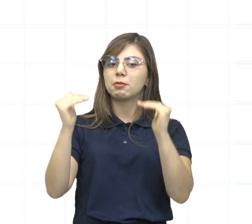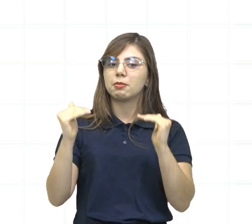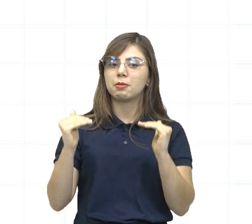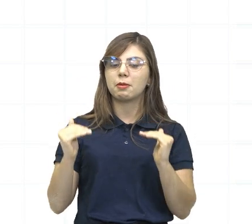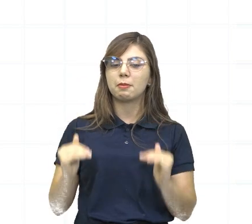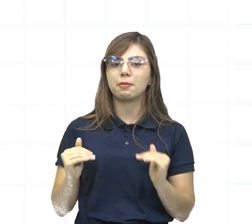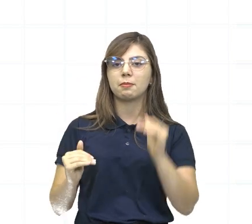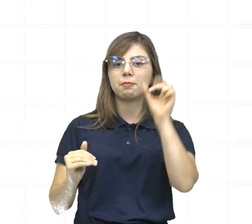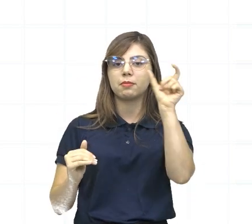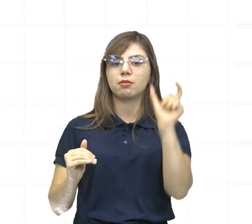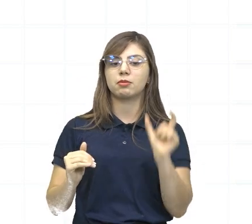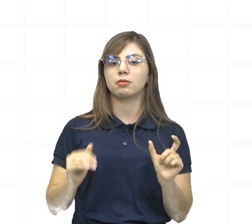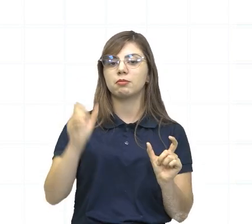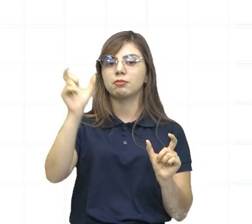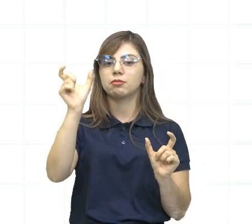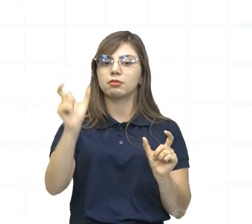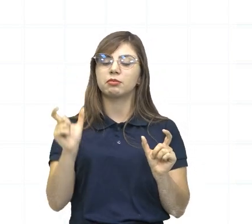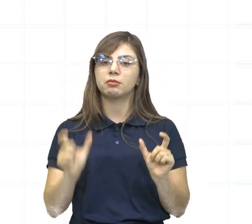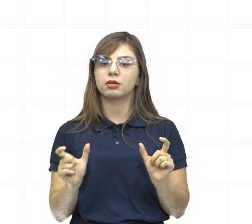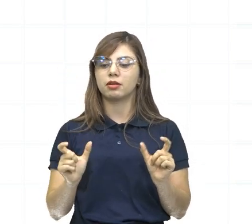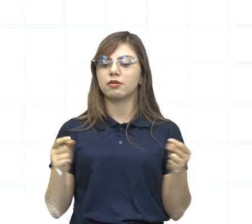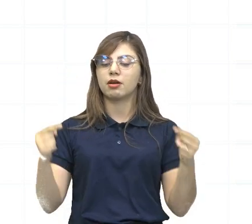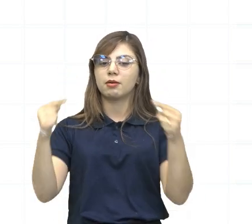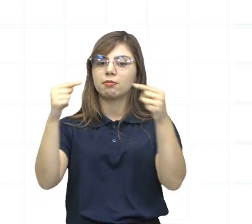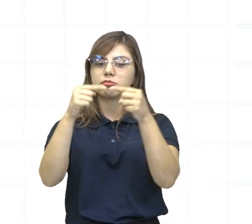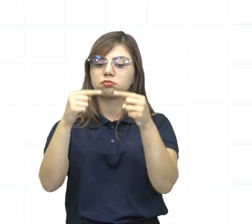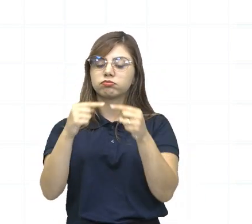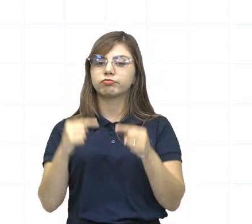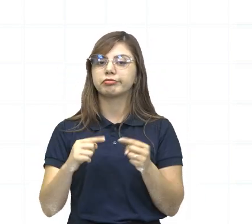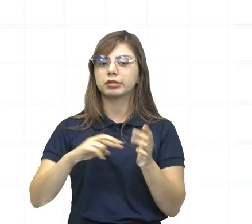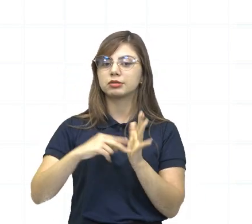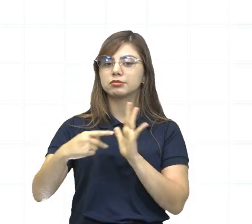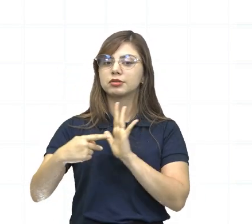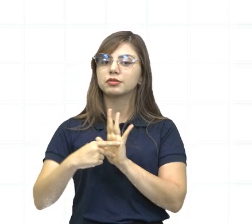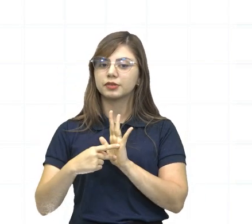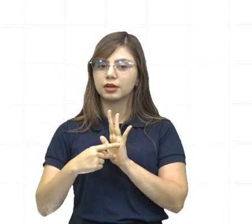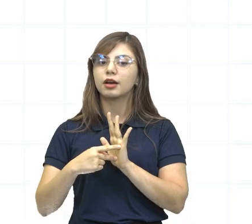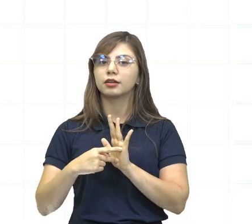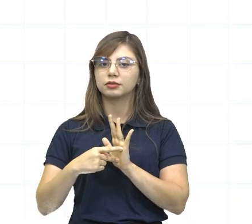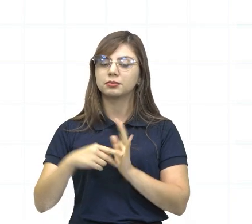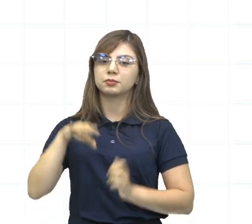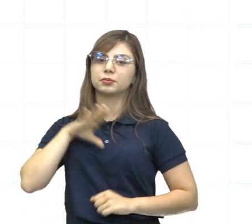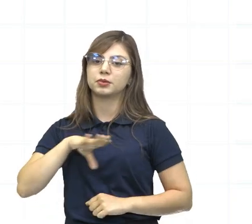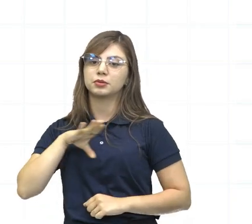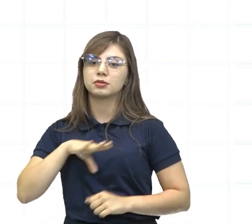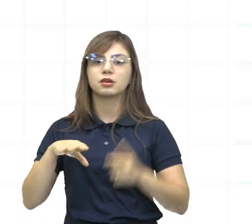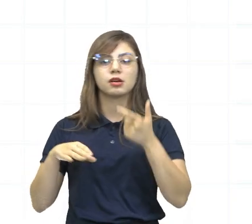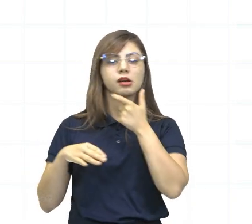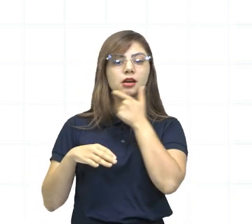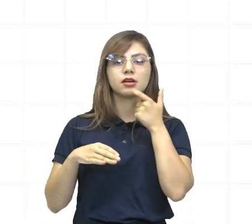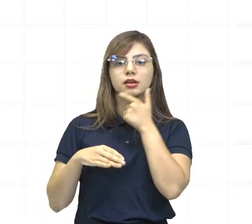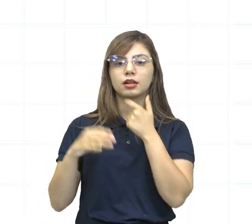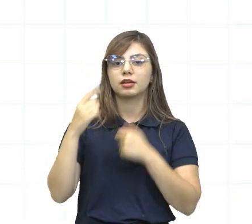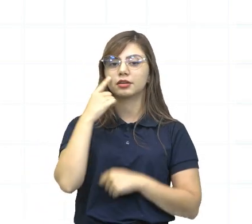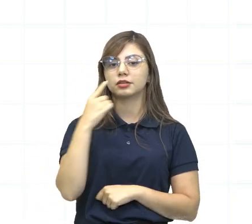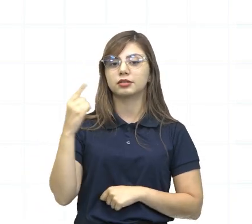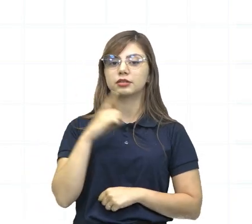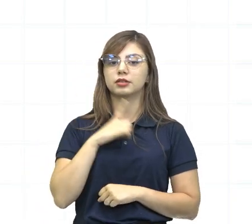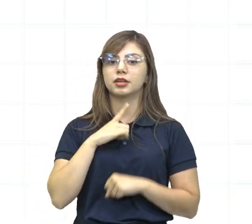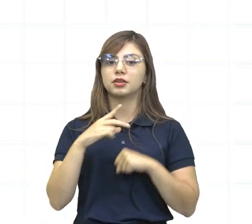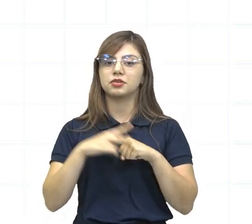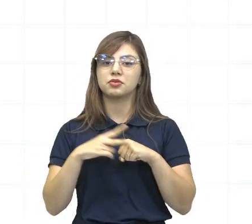ser também traduzido como significativo. Aí nós temos avoid, que é evitar, né? O verbo